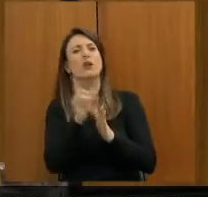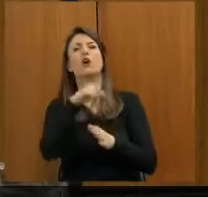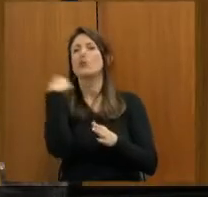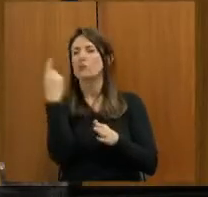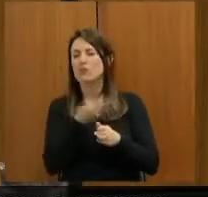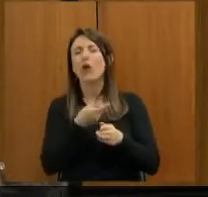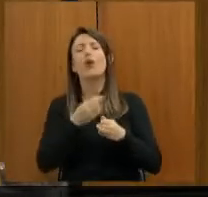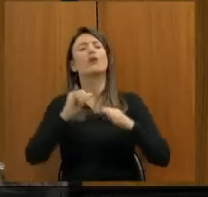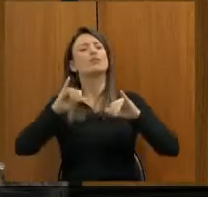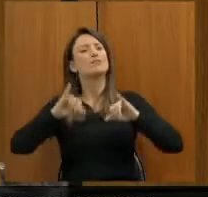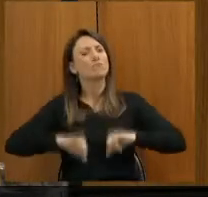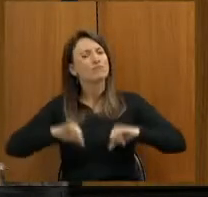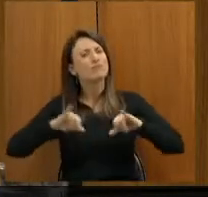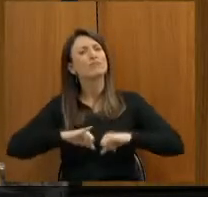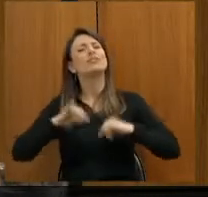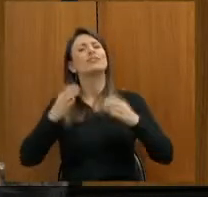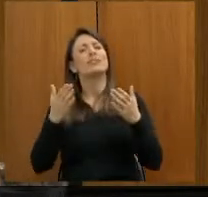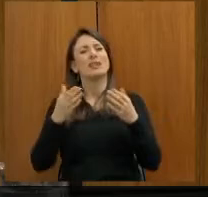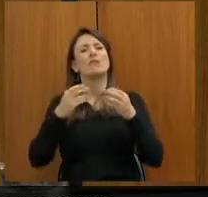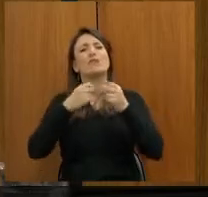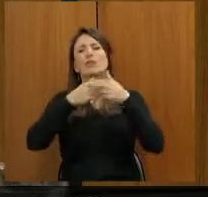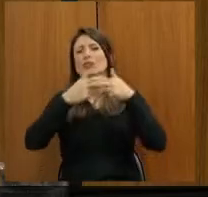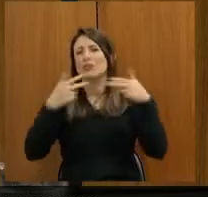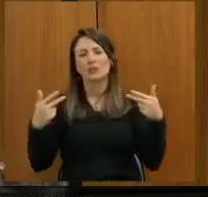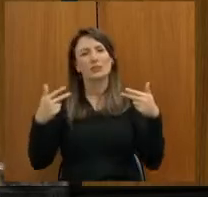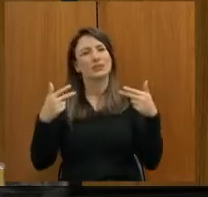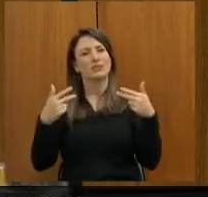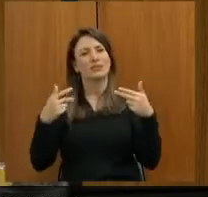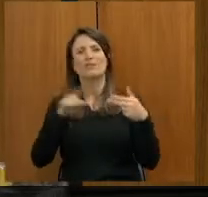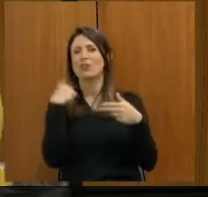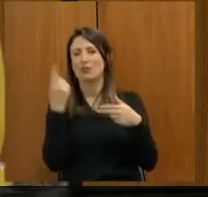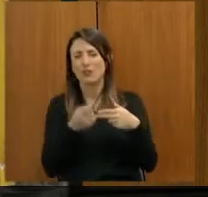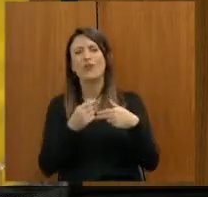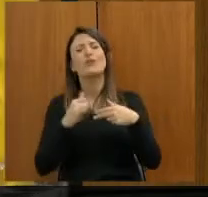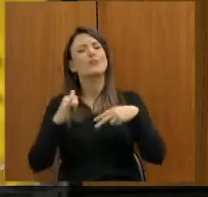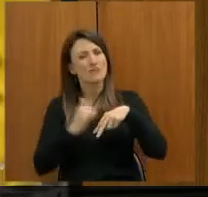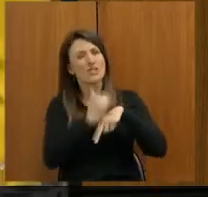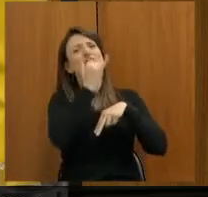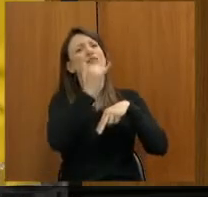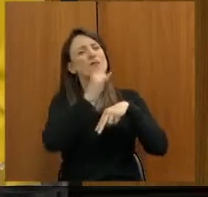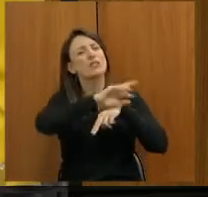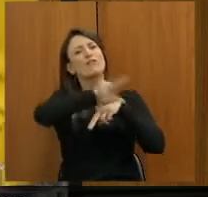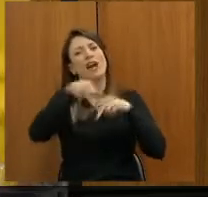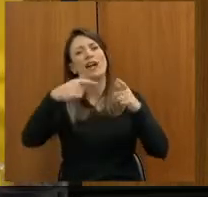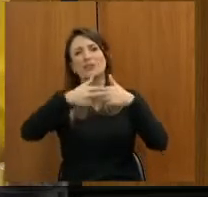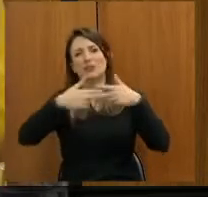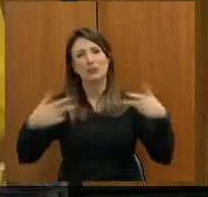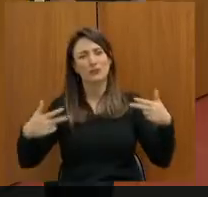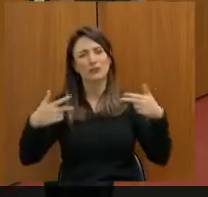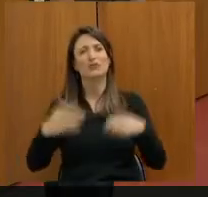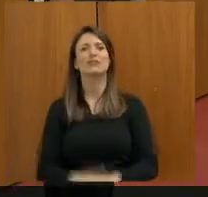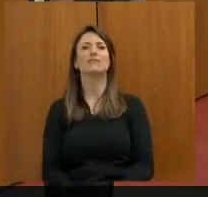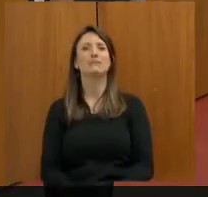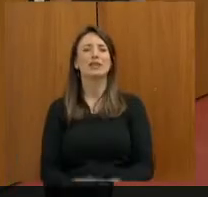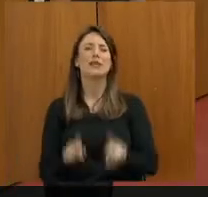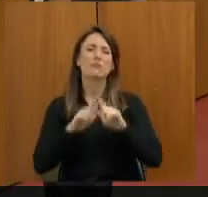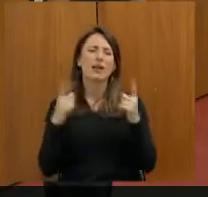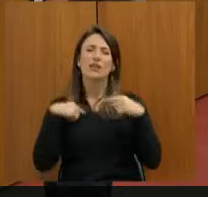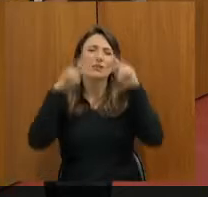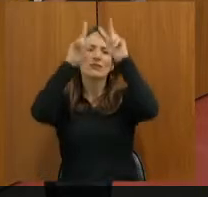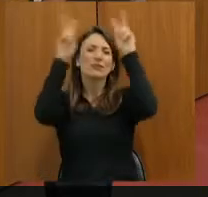de várias formas mas não é o tema de hoje Oi eu gostaria